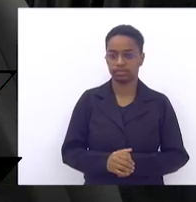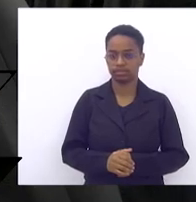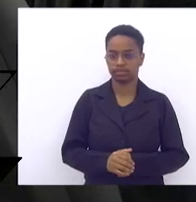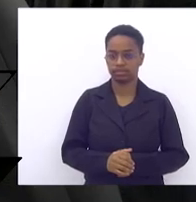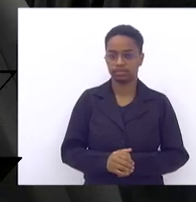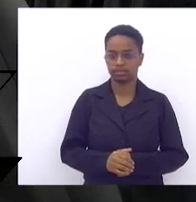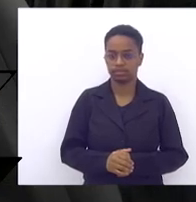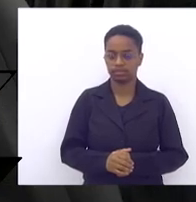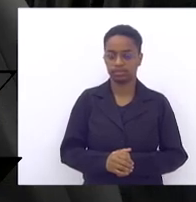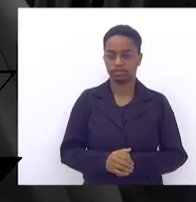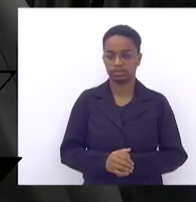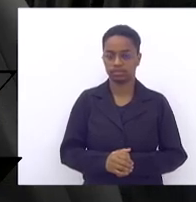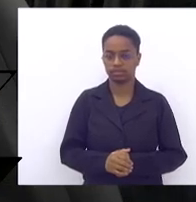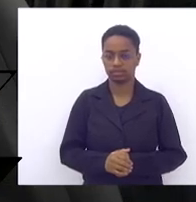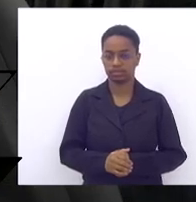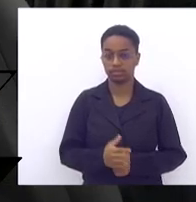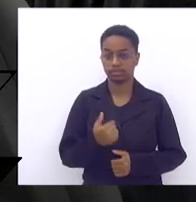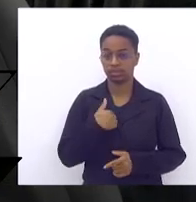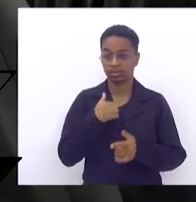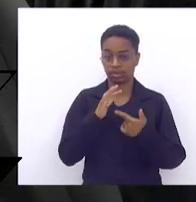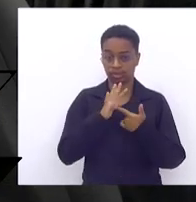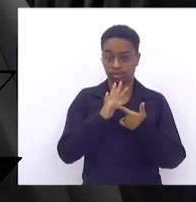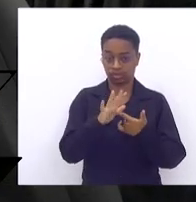que era uma constitucionalidade